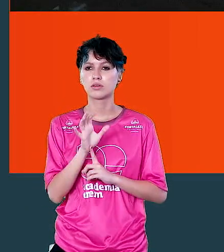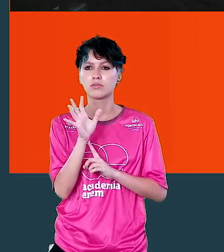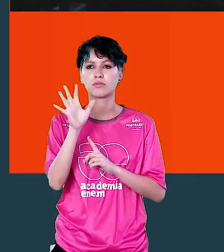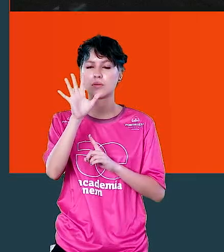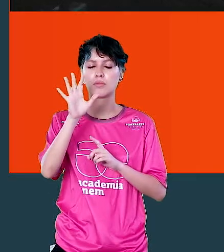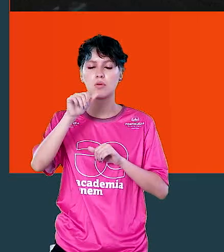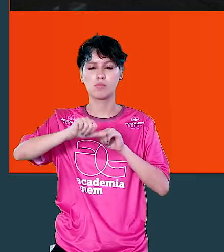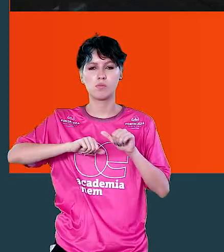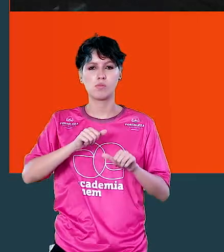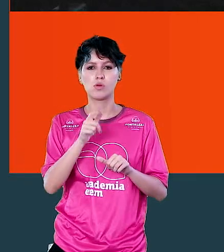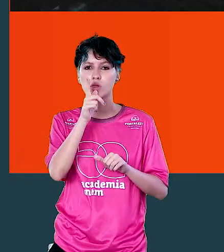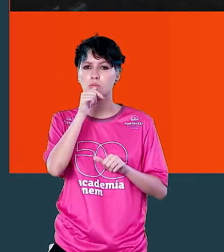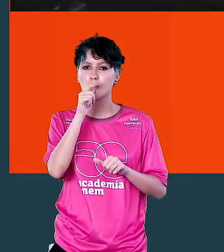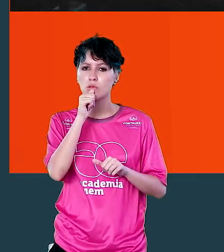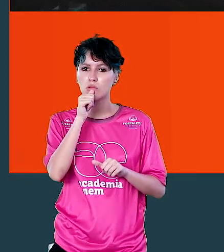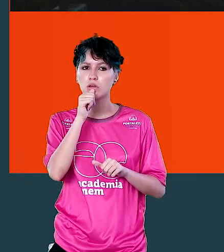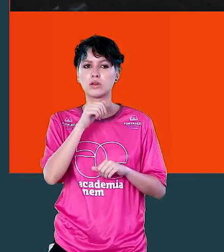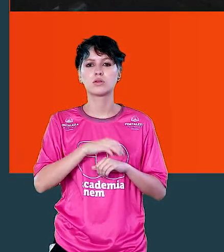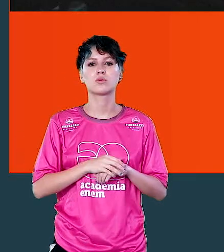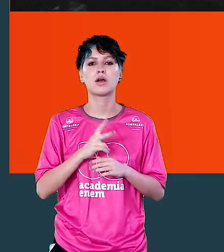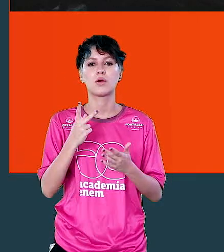sólido, a gente faz um processo de